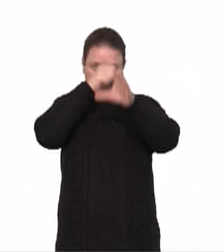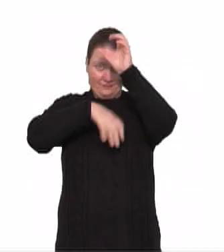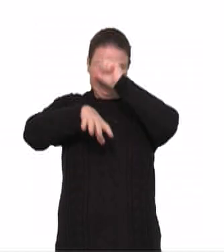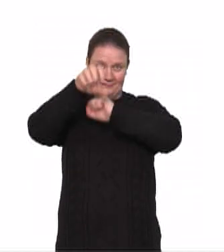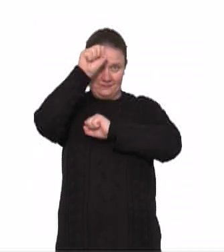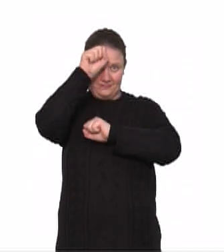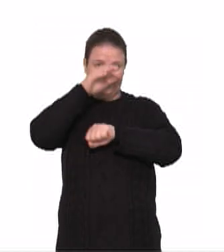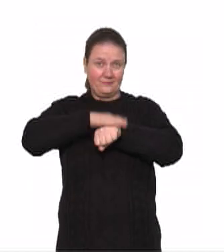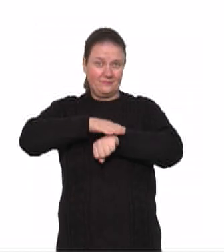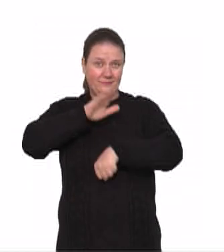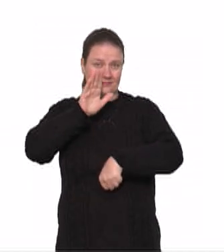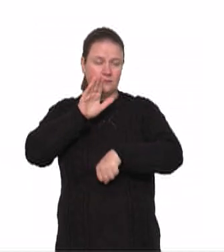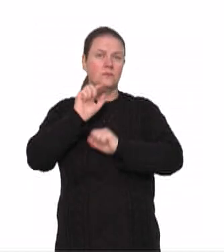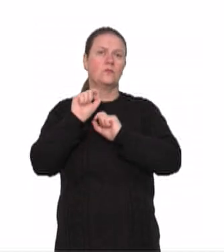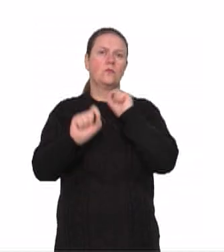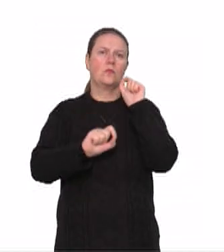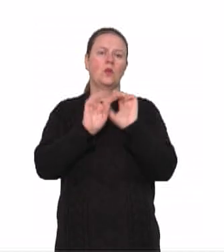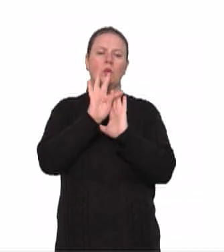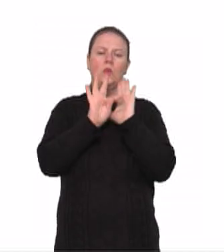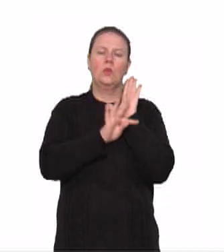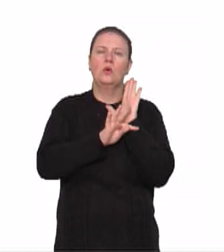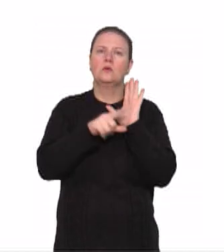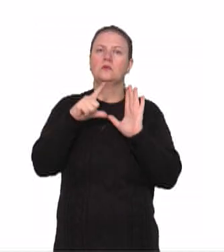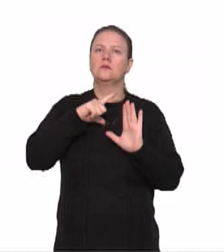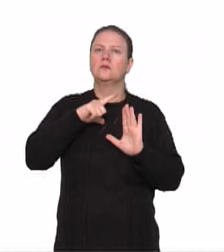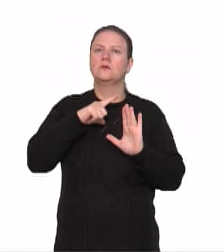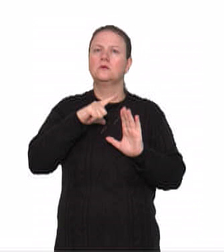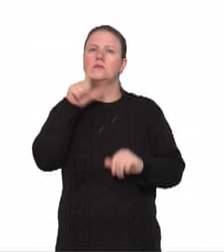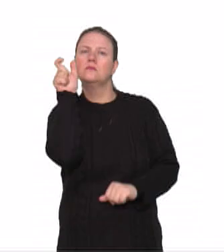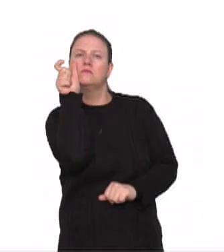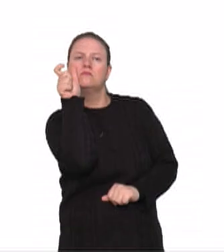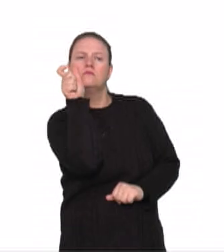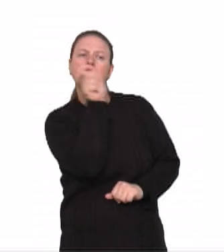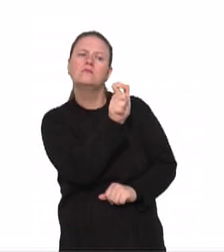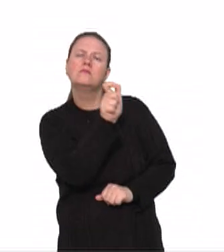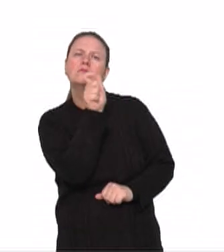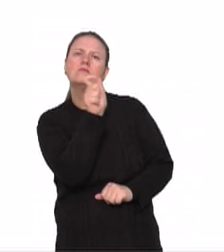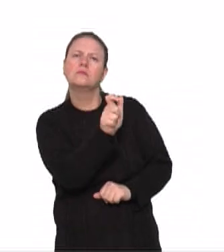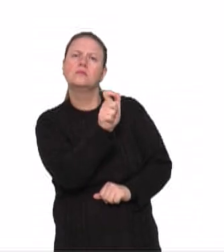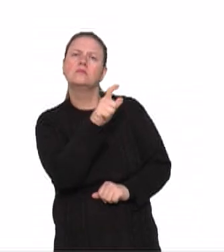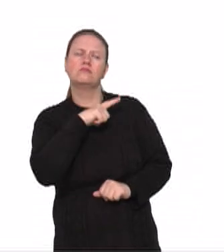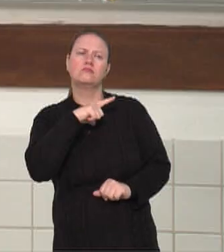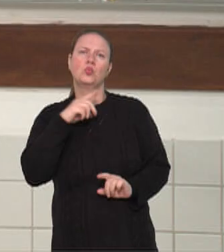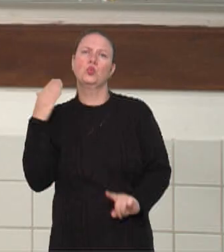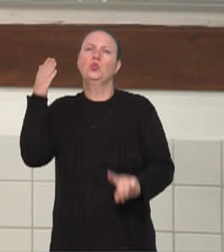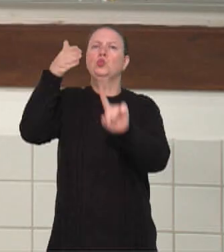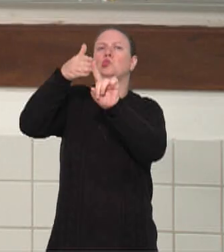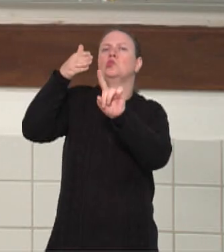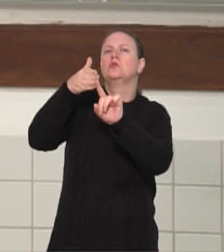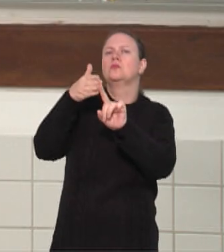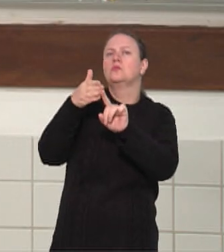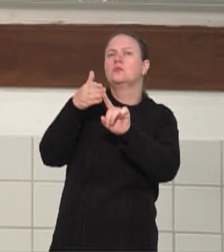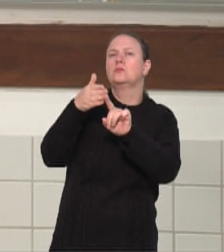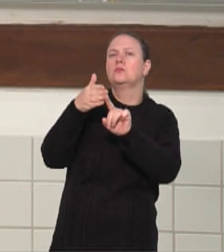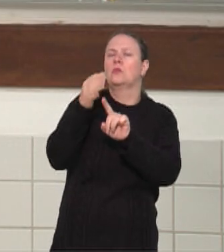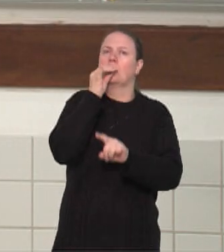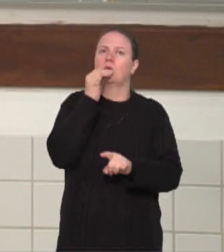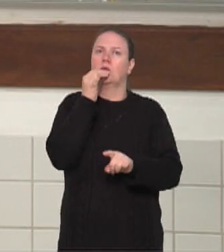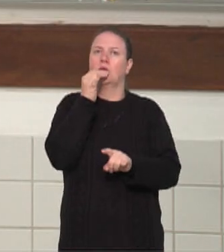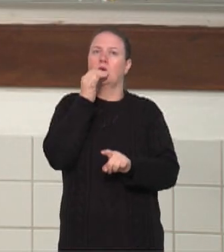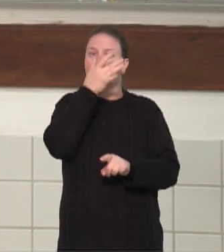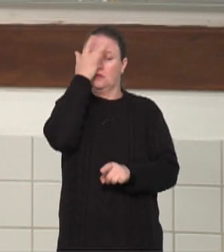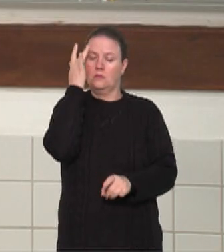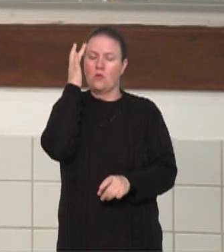A gente já viu que todo texto ele tem uma intenção. Né? Todas as pessoas, quando falam, né, um